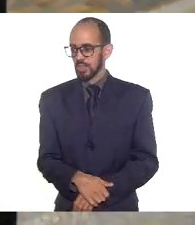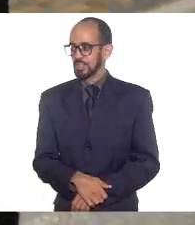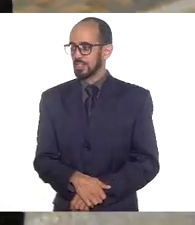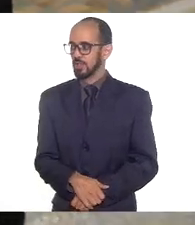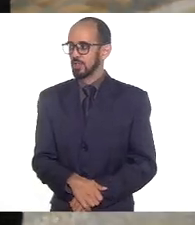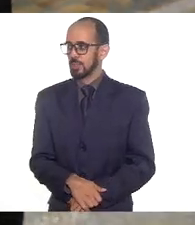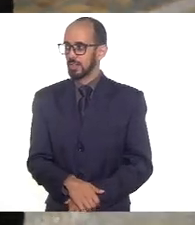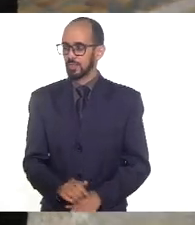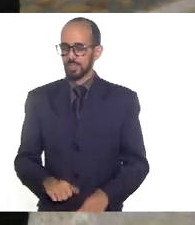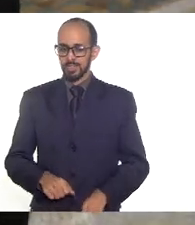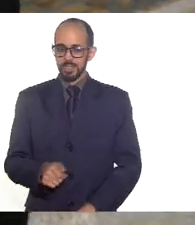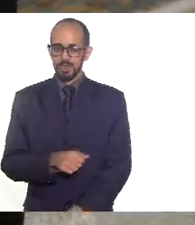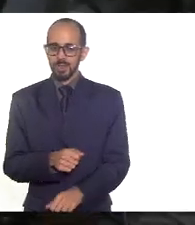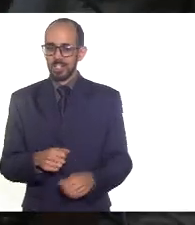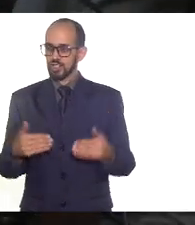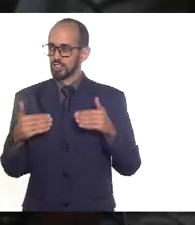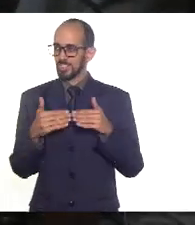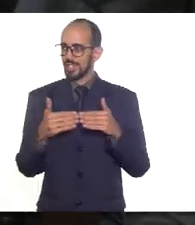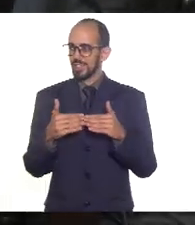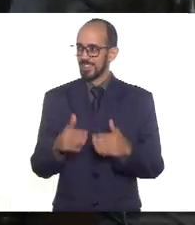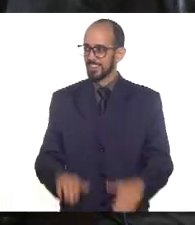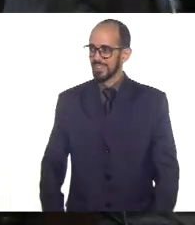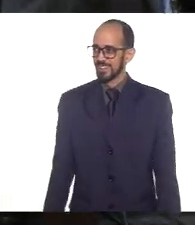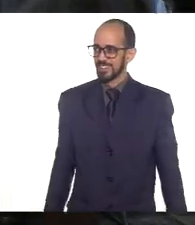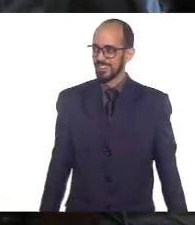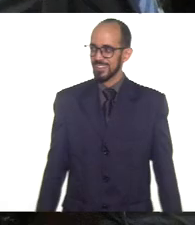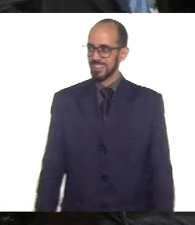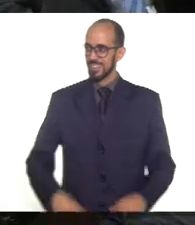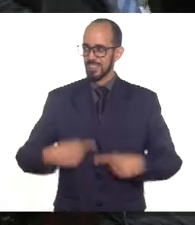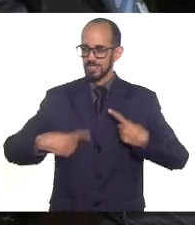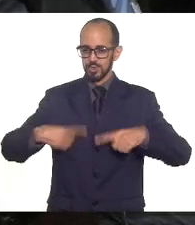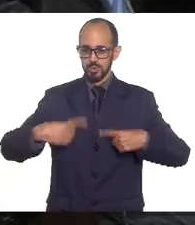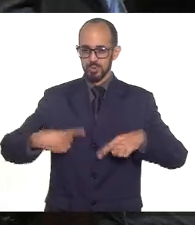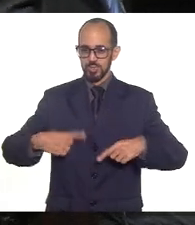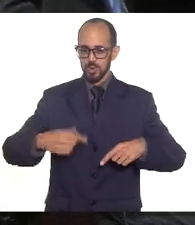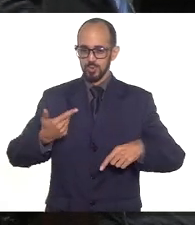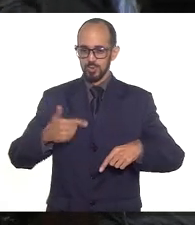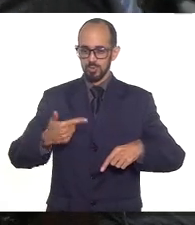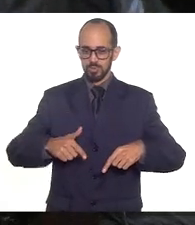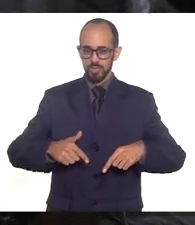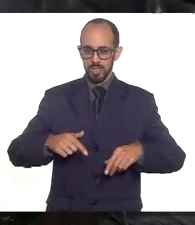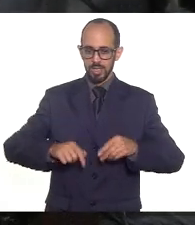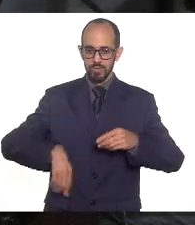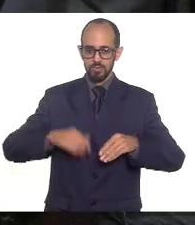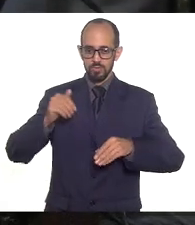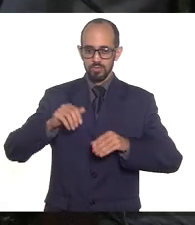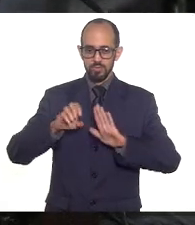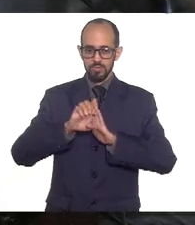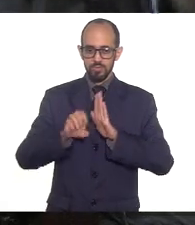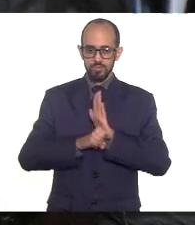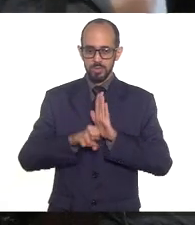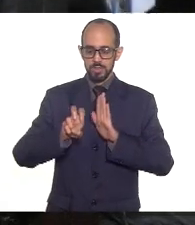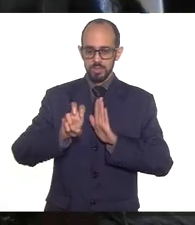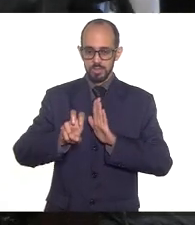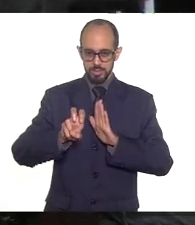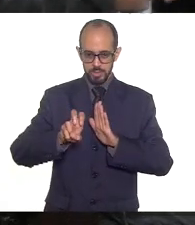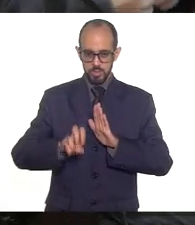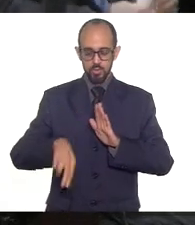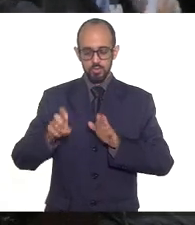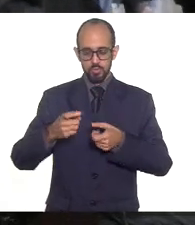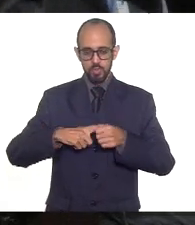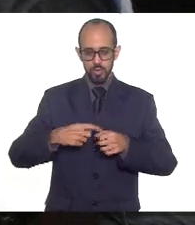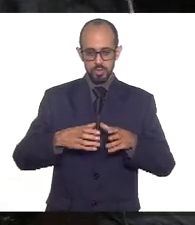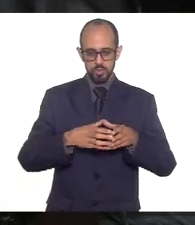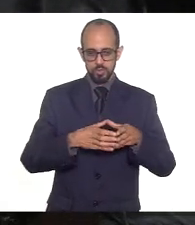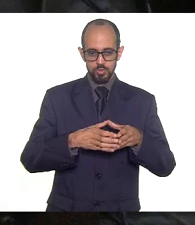a palavra pareceres emitidos em discussão na Avenida que era discutir se ela descrição a presente proposta recebeu cinco emendas e